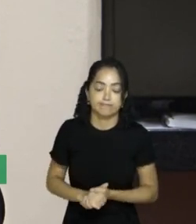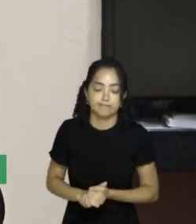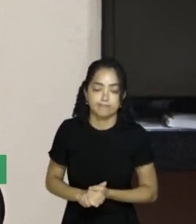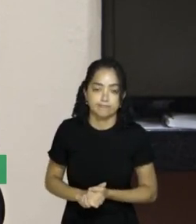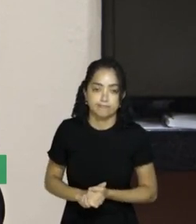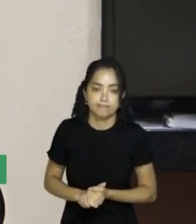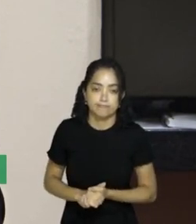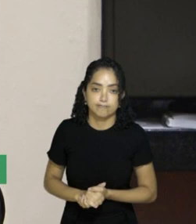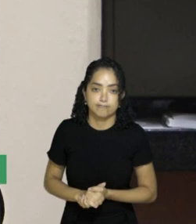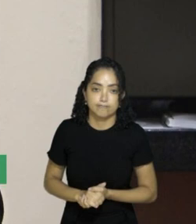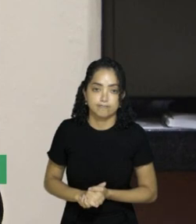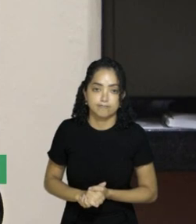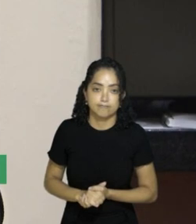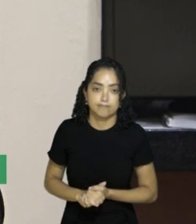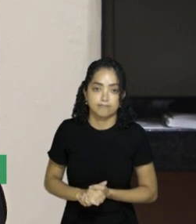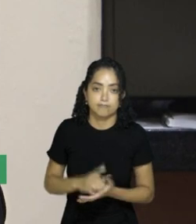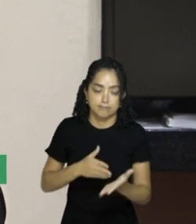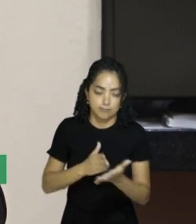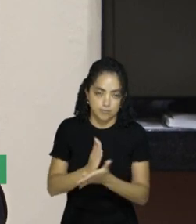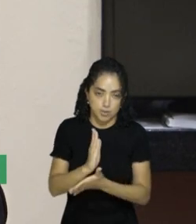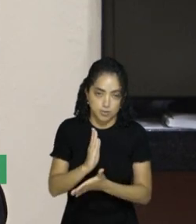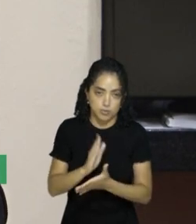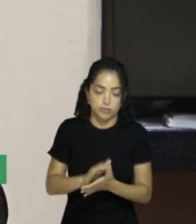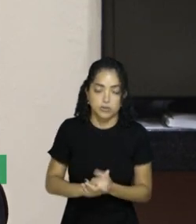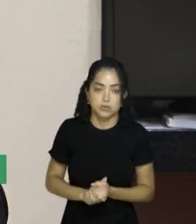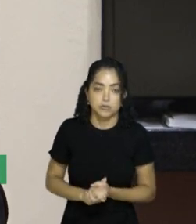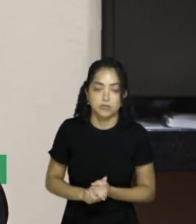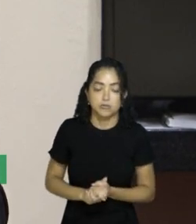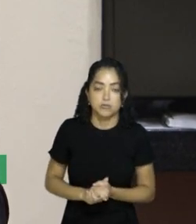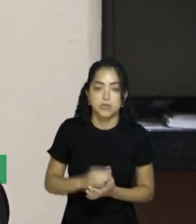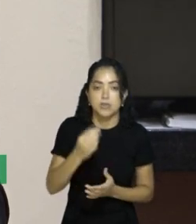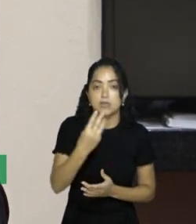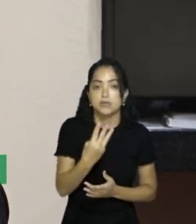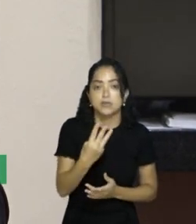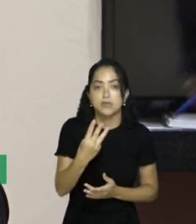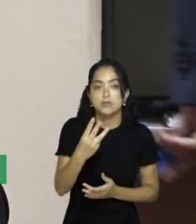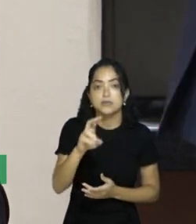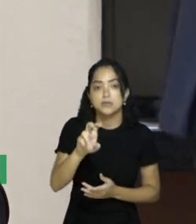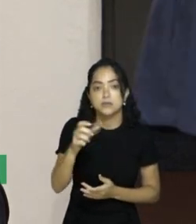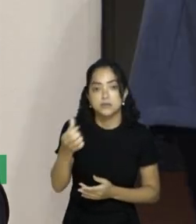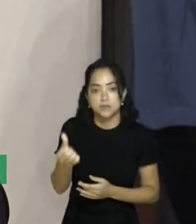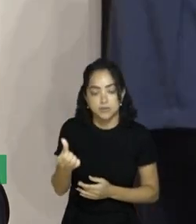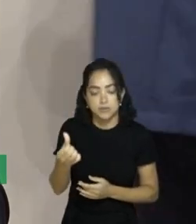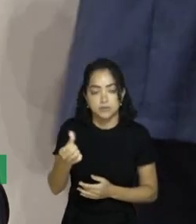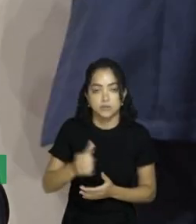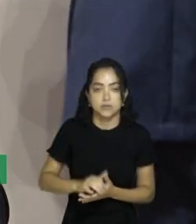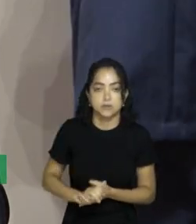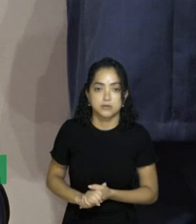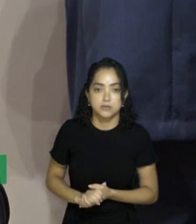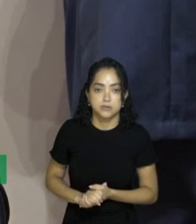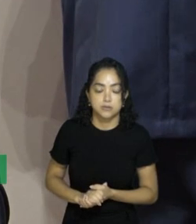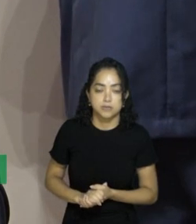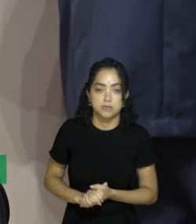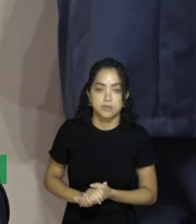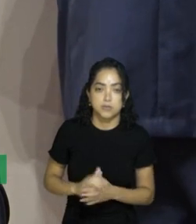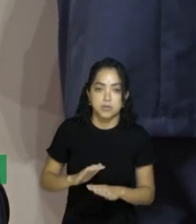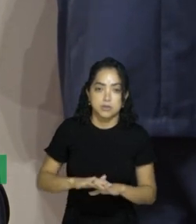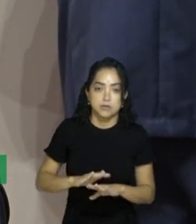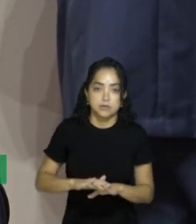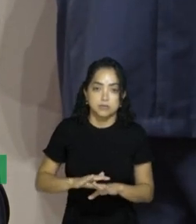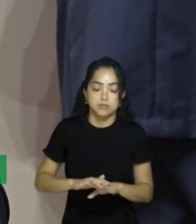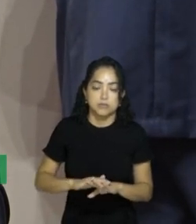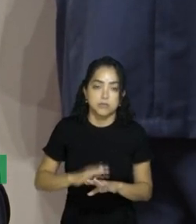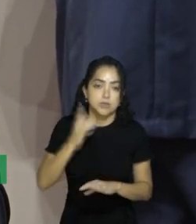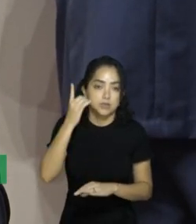permanência como se encontra aprovado por unanimidade emoção 356 2023 a autoria Deputado Nilson